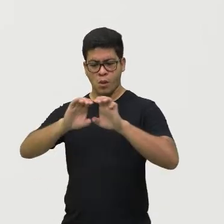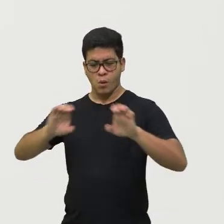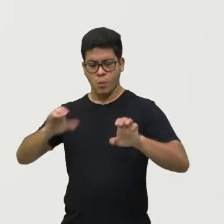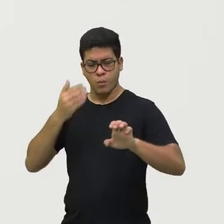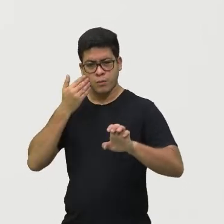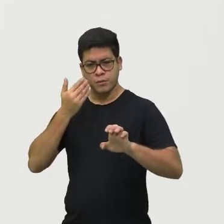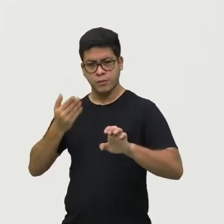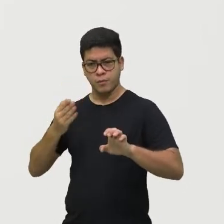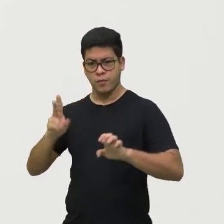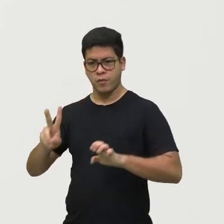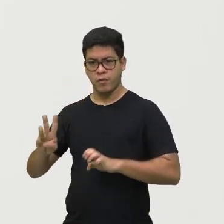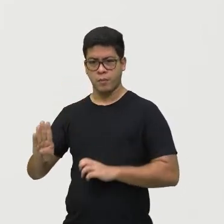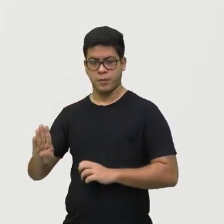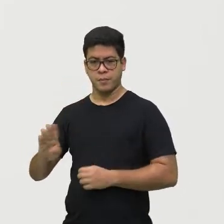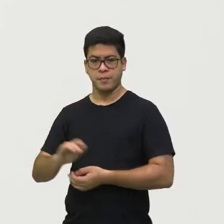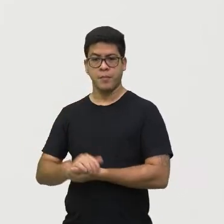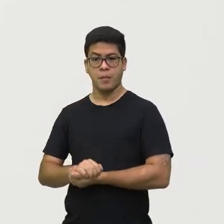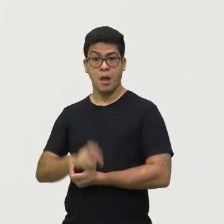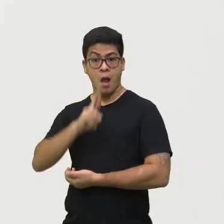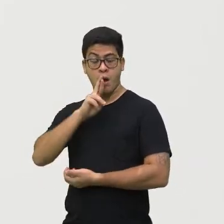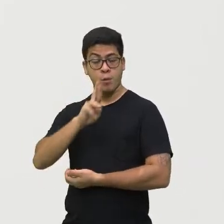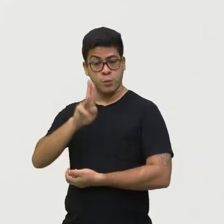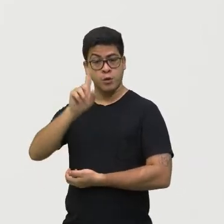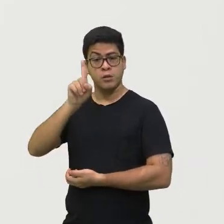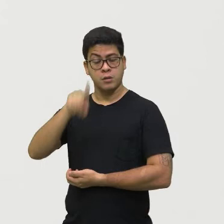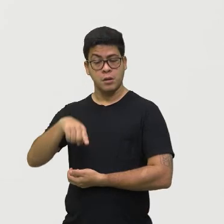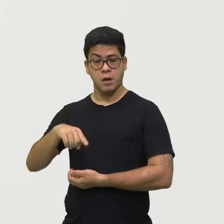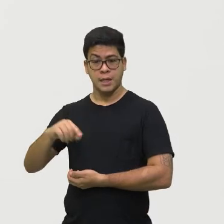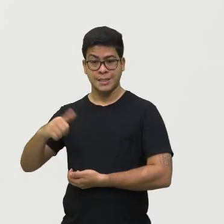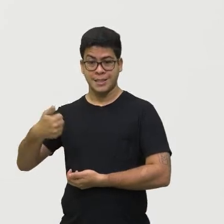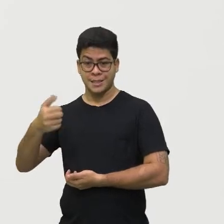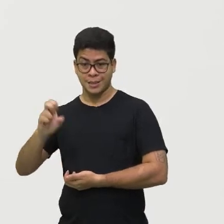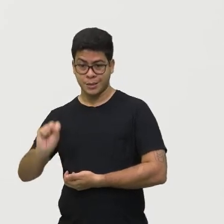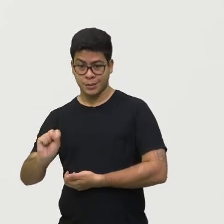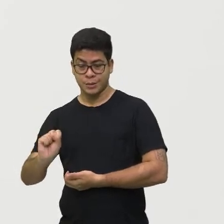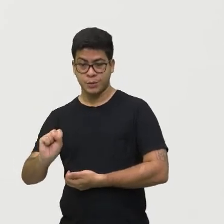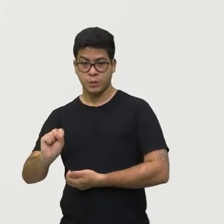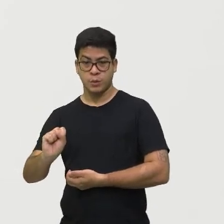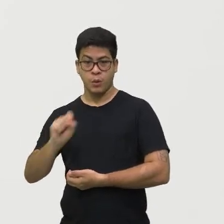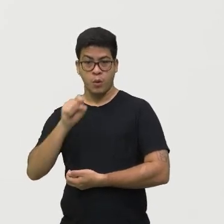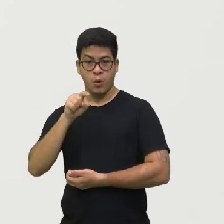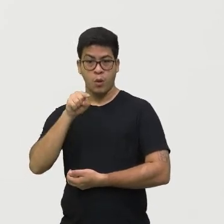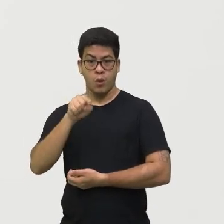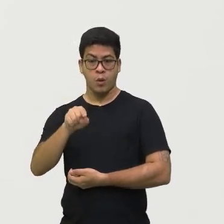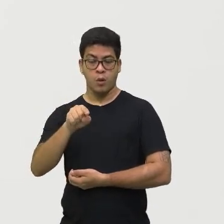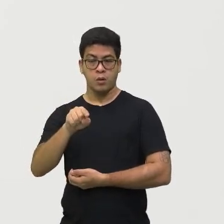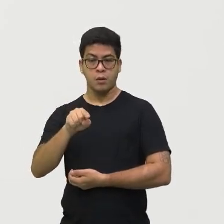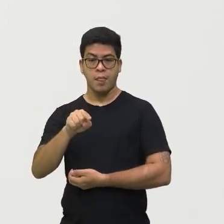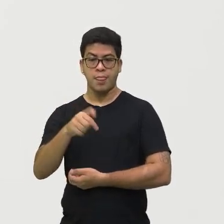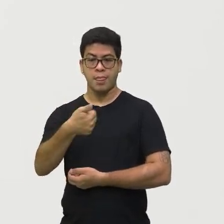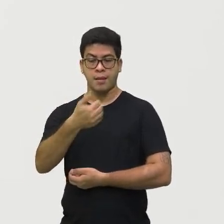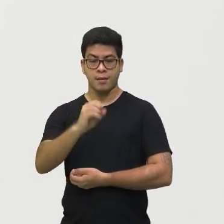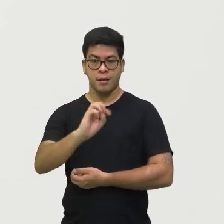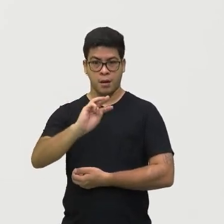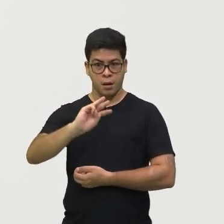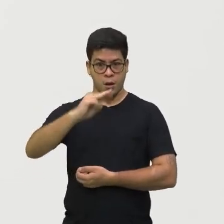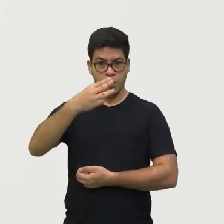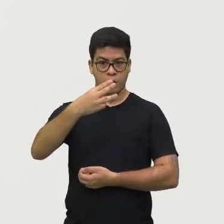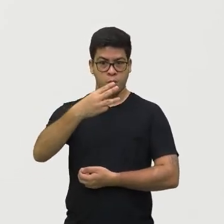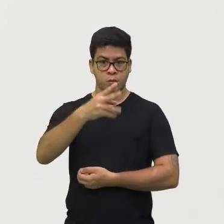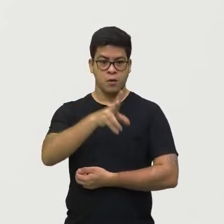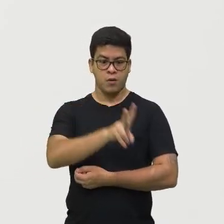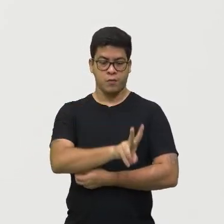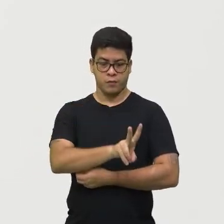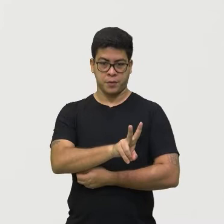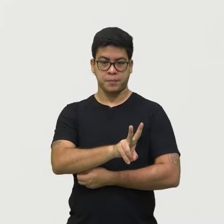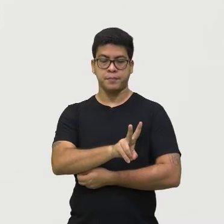nona, vezes 10 vezes 10 a menos 6. O que dá 90 vezes 10 ao cubo dividido por